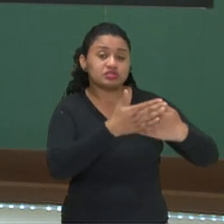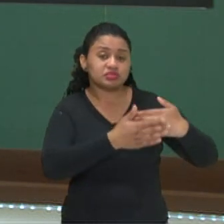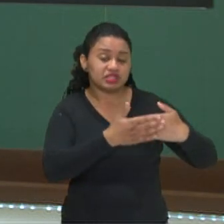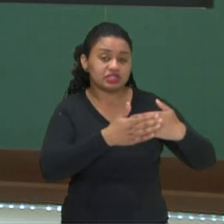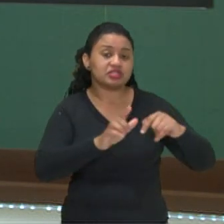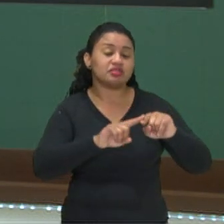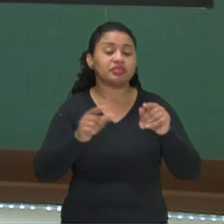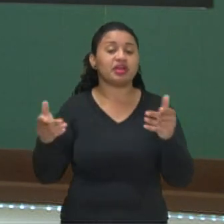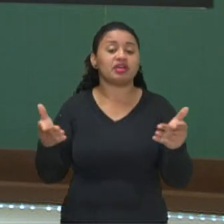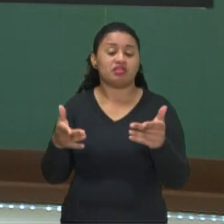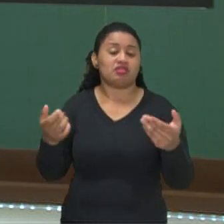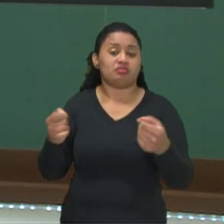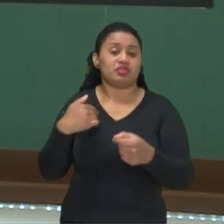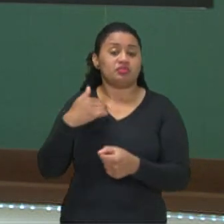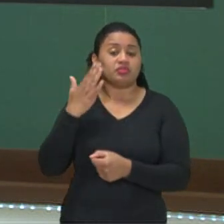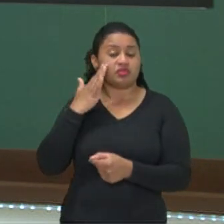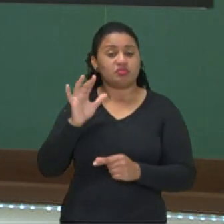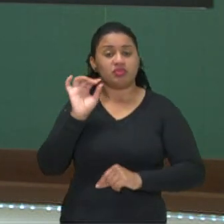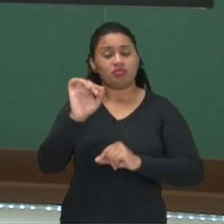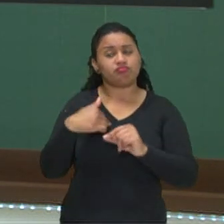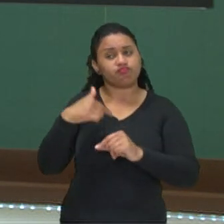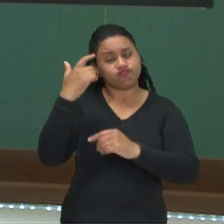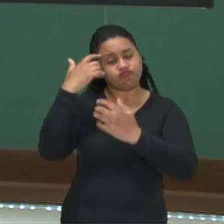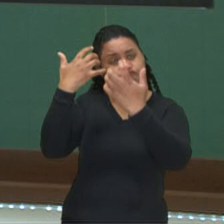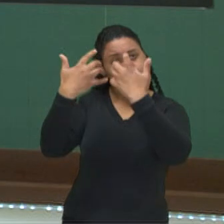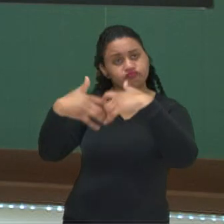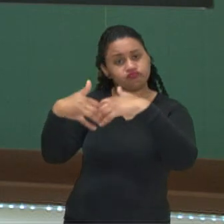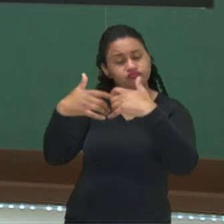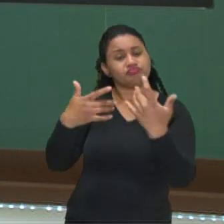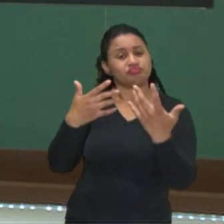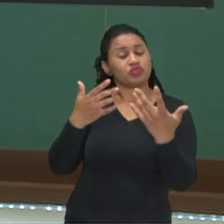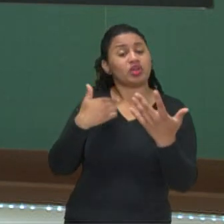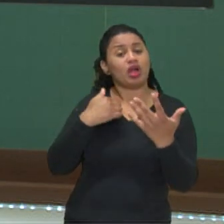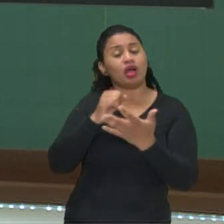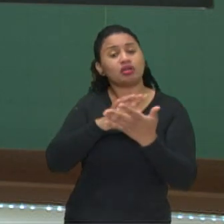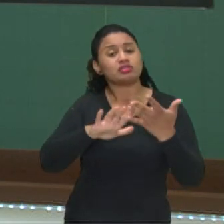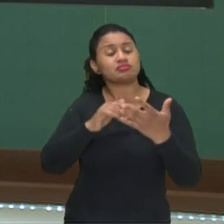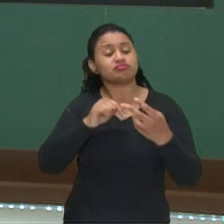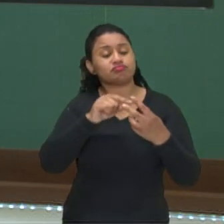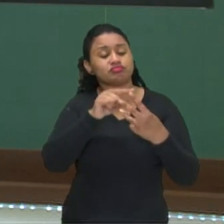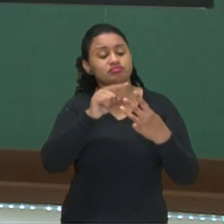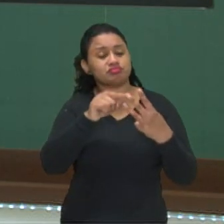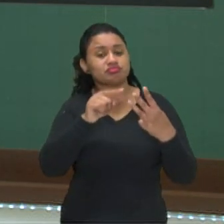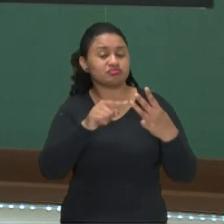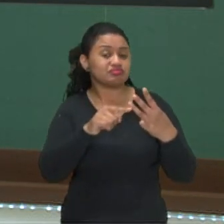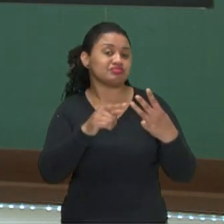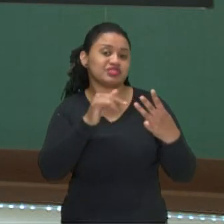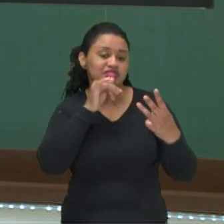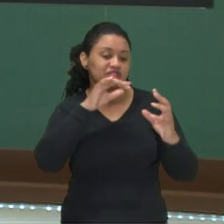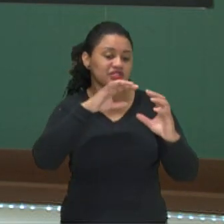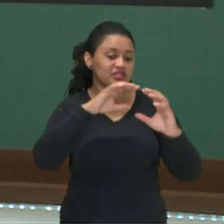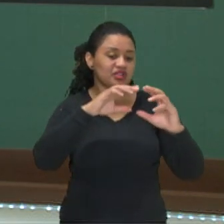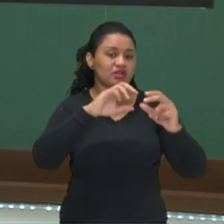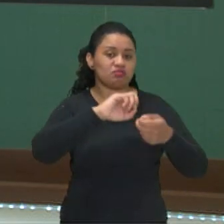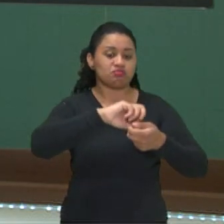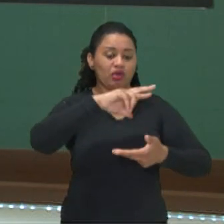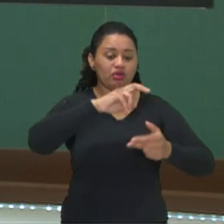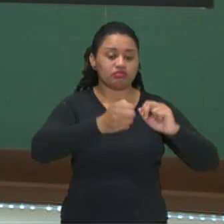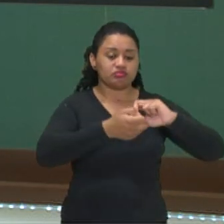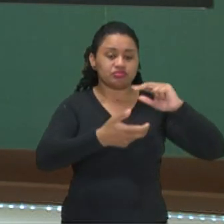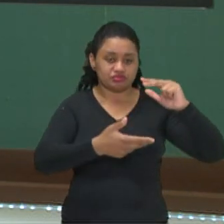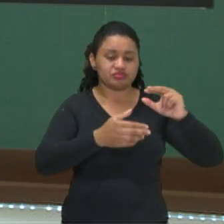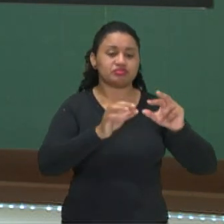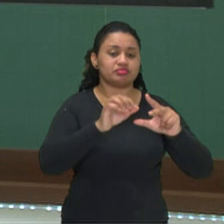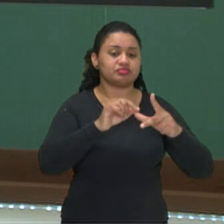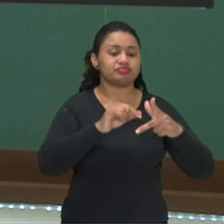Agora nós temos que pegar isso e pensar para a figura em 3 dimensões, que é o caso do poliedro, que o poliedro ele é